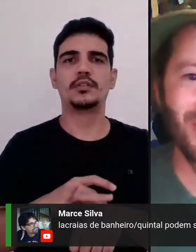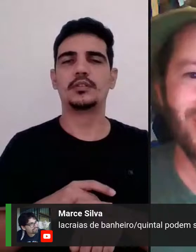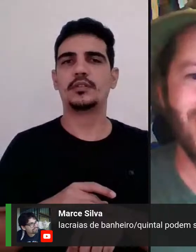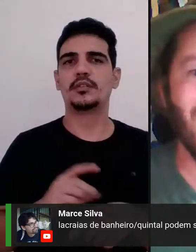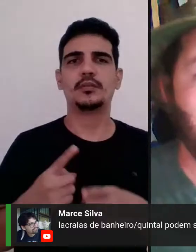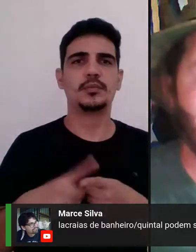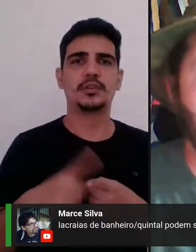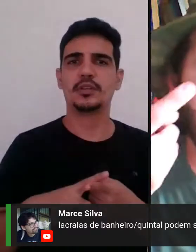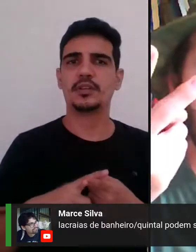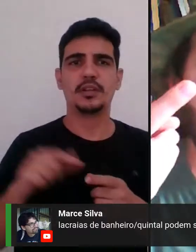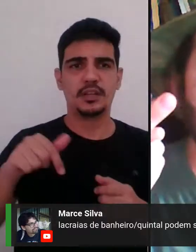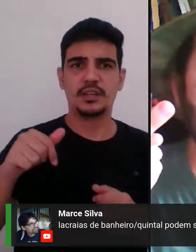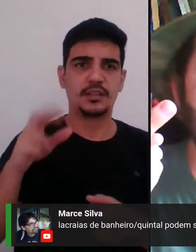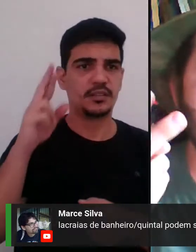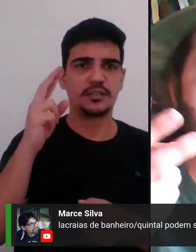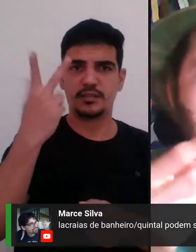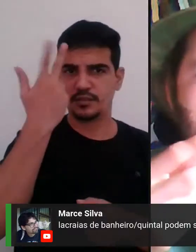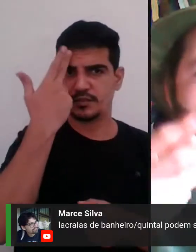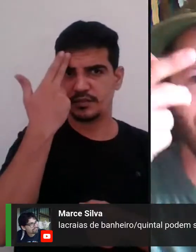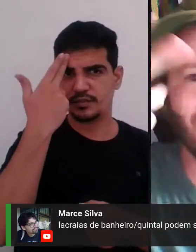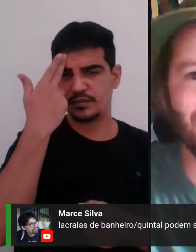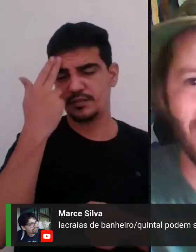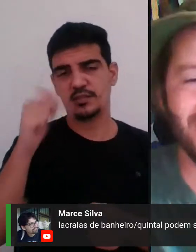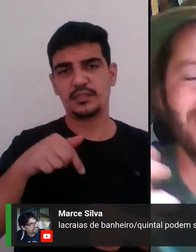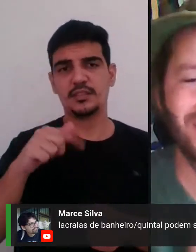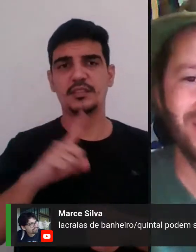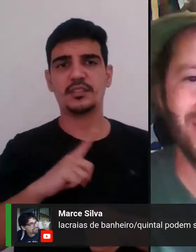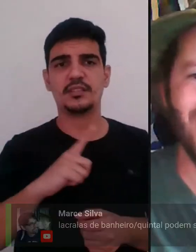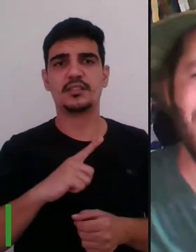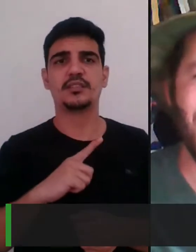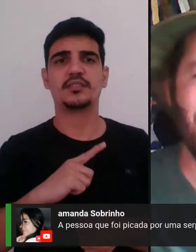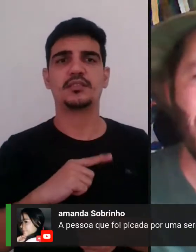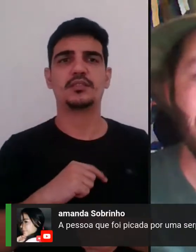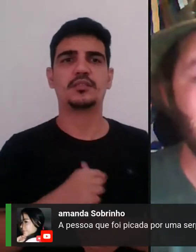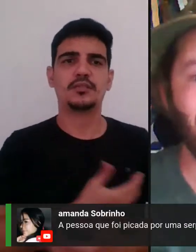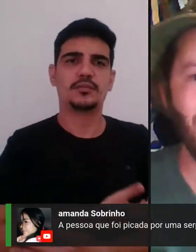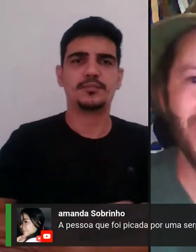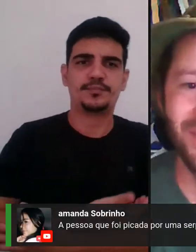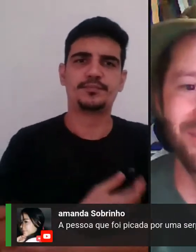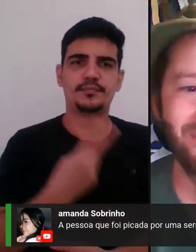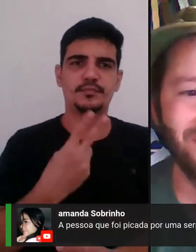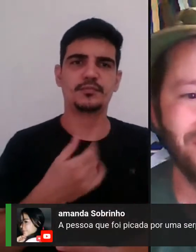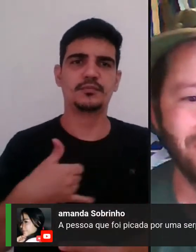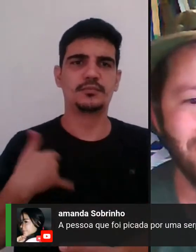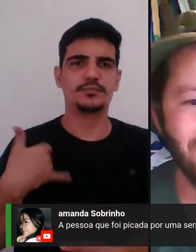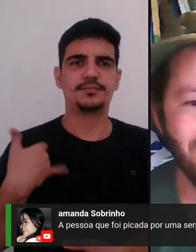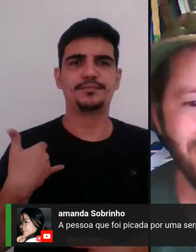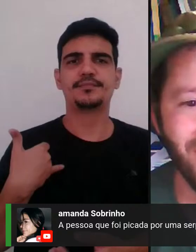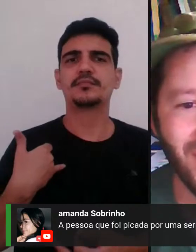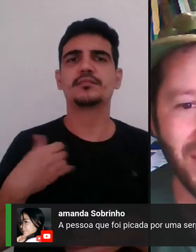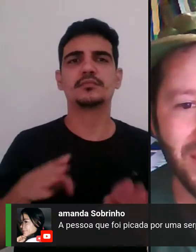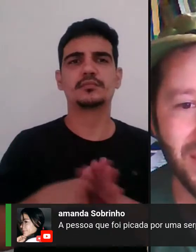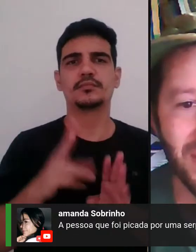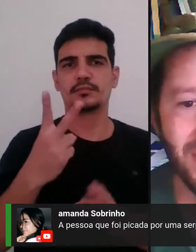animais peçonhentos, né? E eu tenho uma bebê de 2 anos em casa e 2 pets, né? Então a gente tem que tomar cuidado.